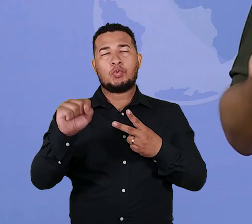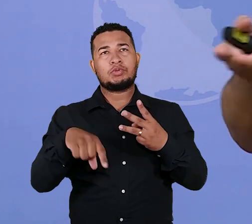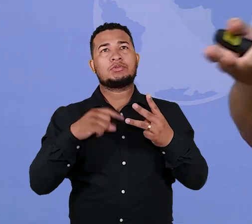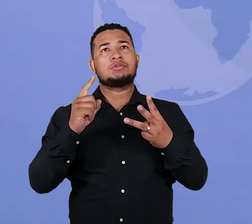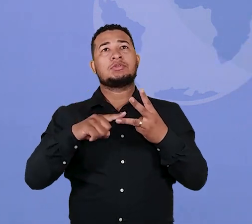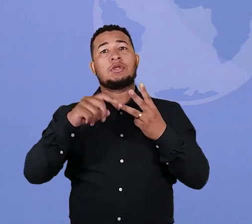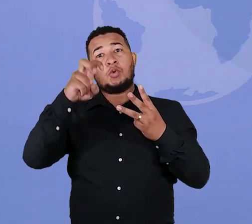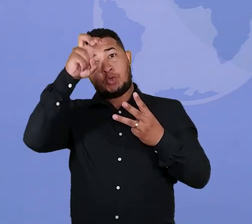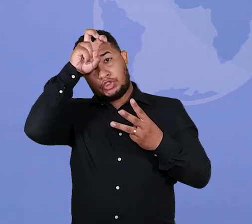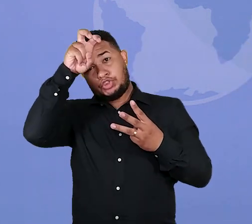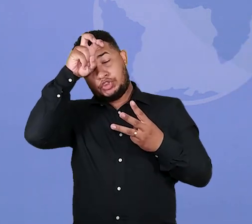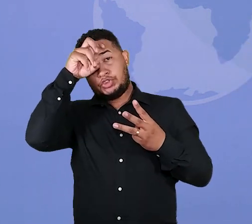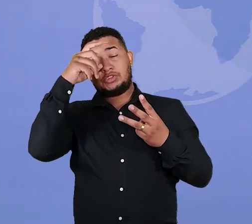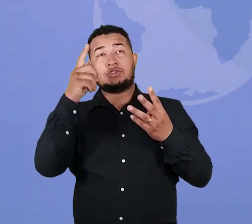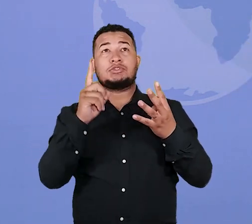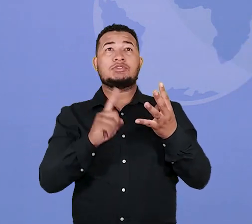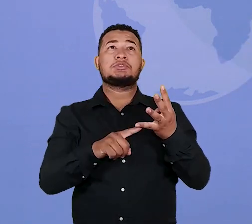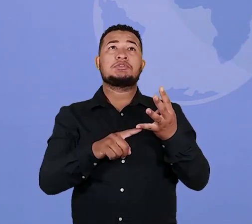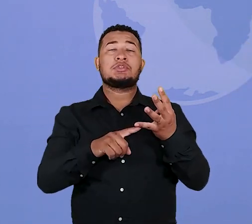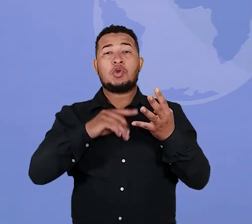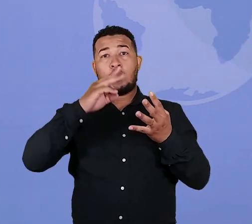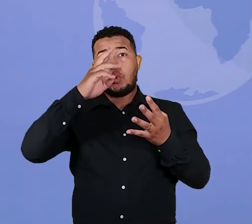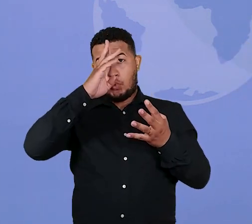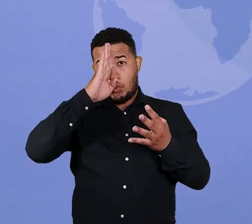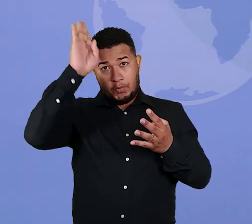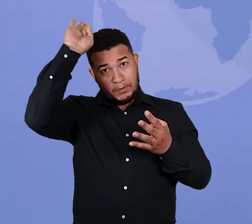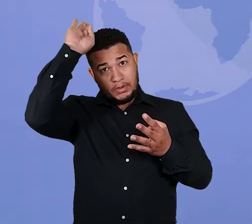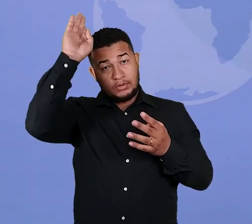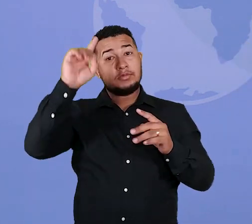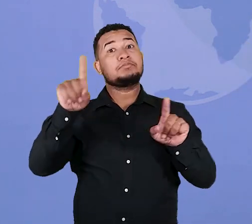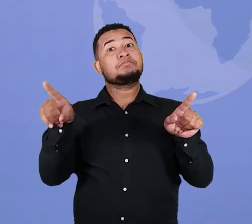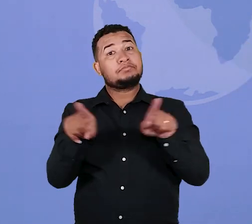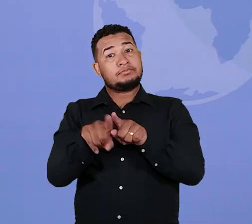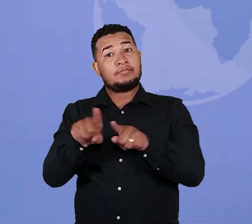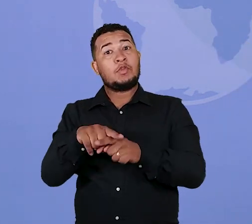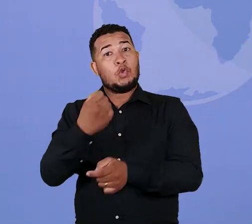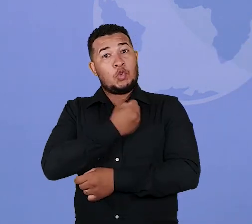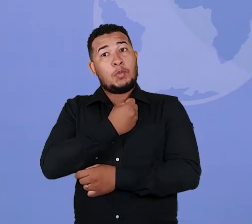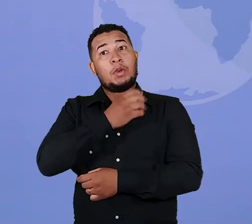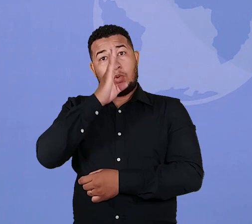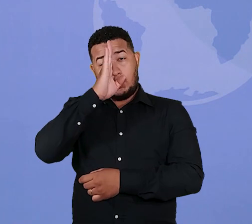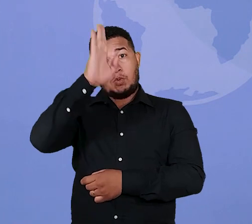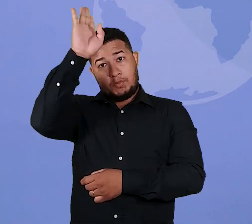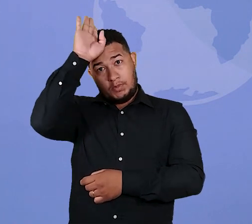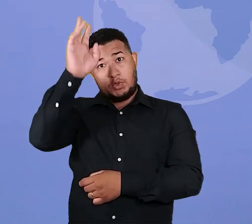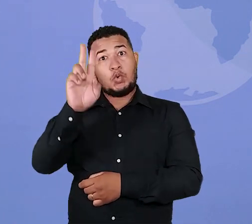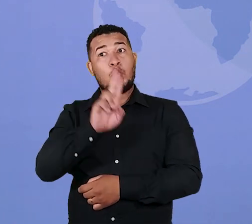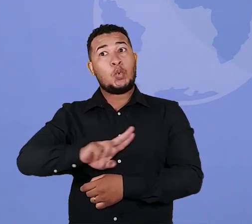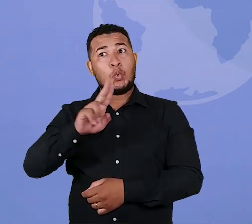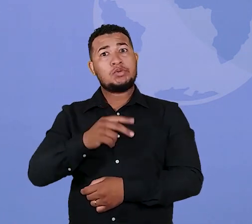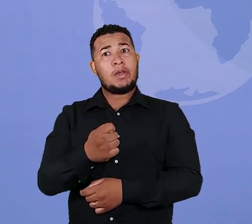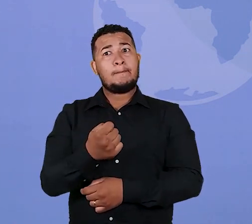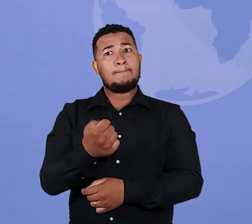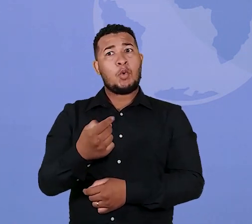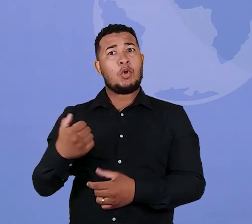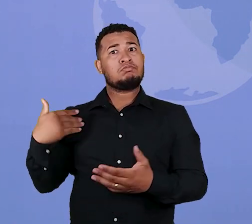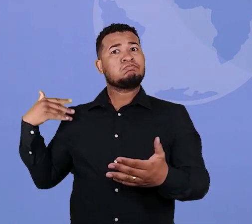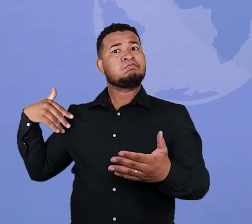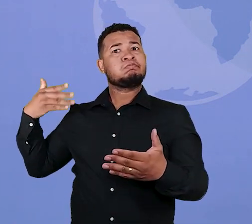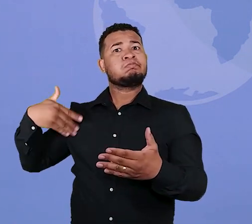os romanos. Aliás, os números romanos eram usados até pouco